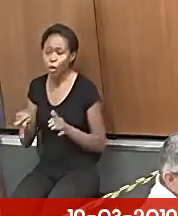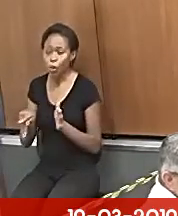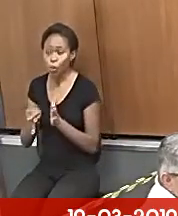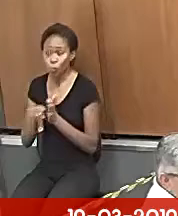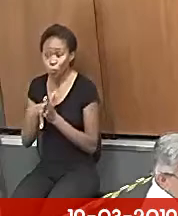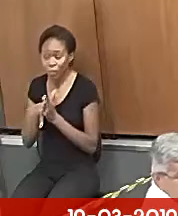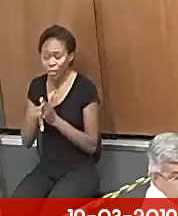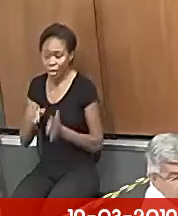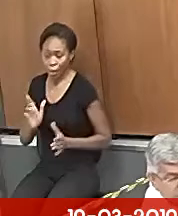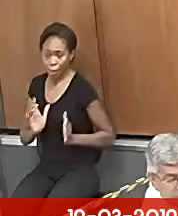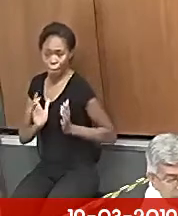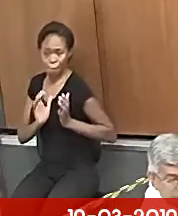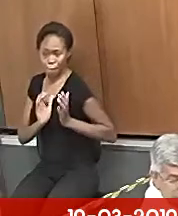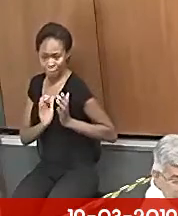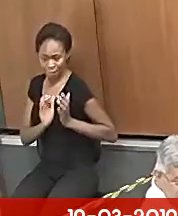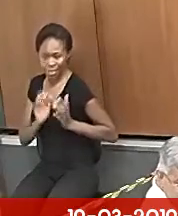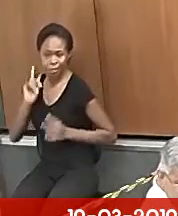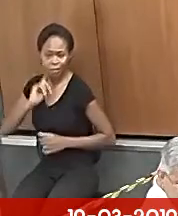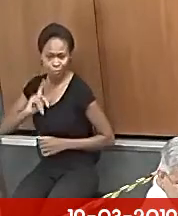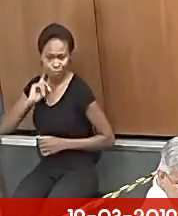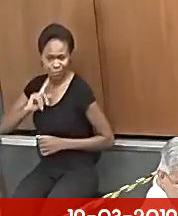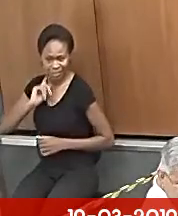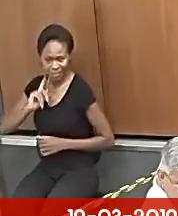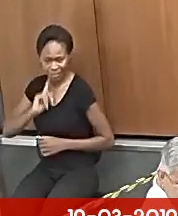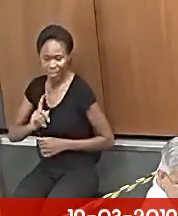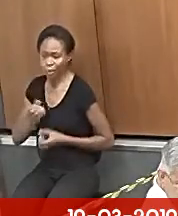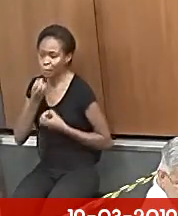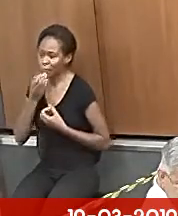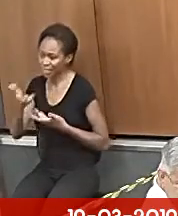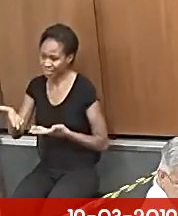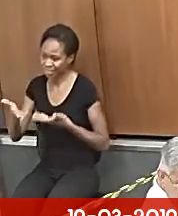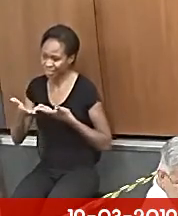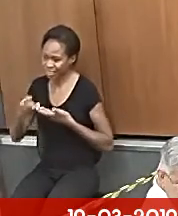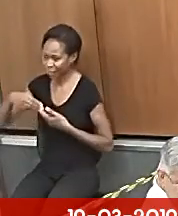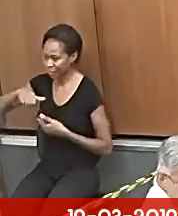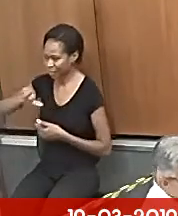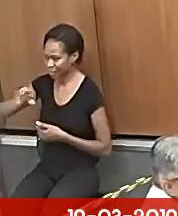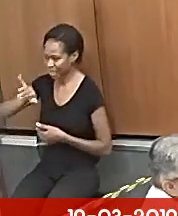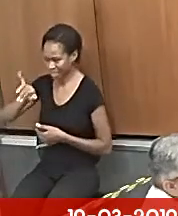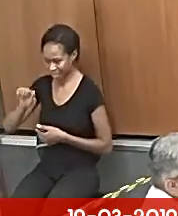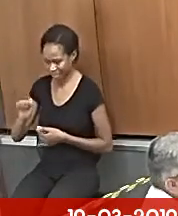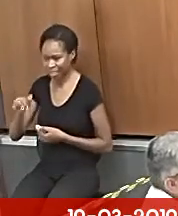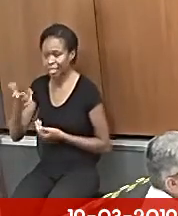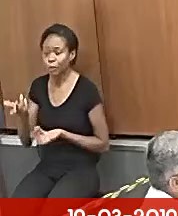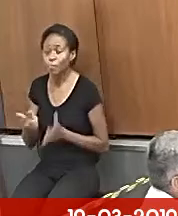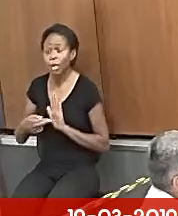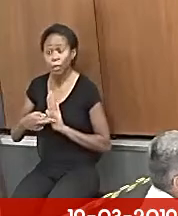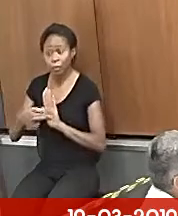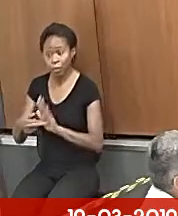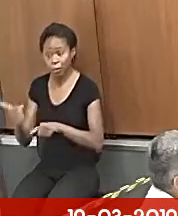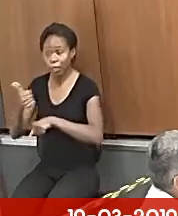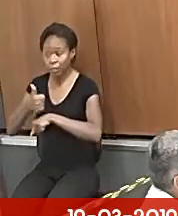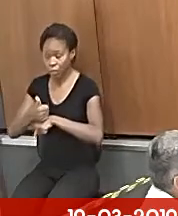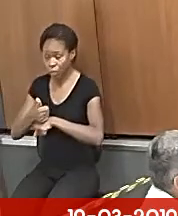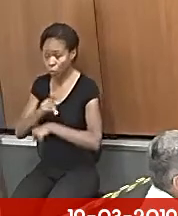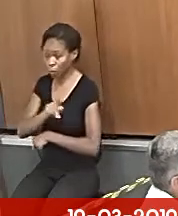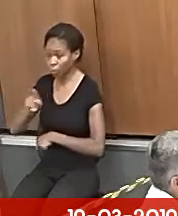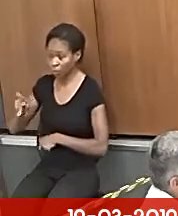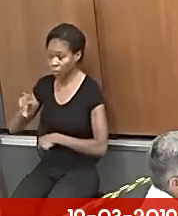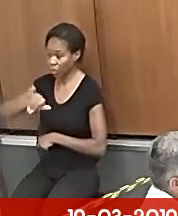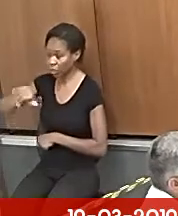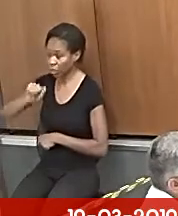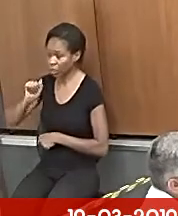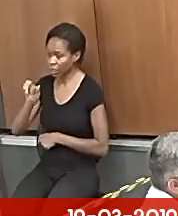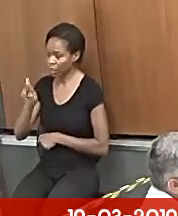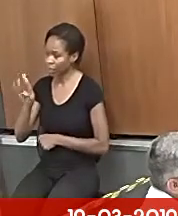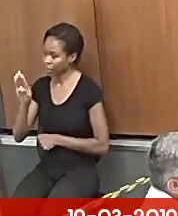minas gerais feapaes cadeia seja bem-vinda maria está representando o presidente já a basf el dinero